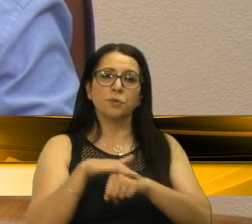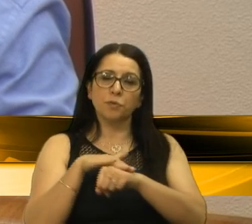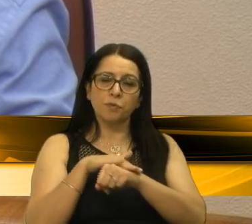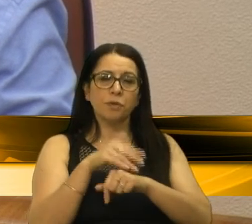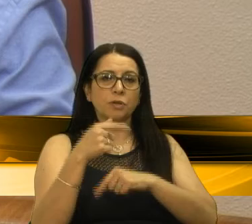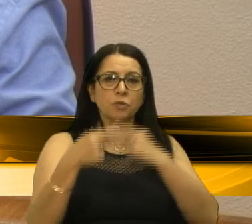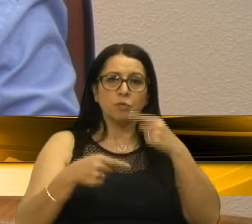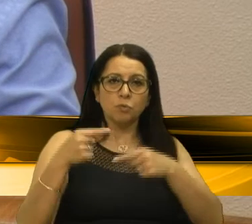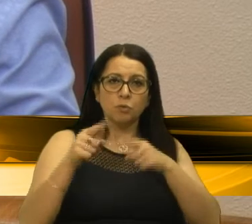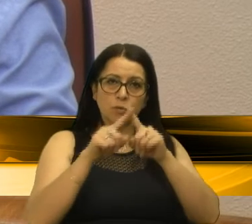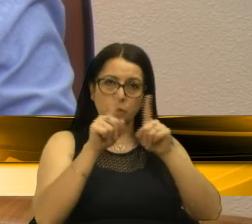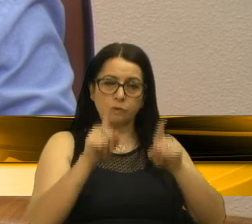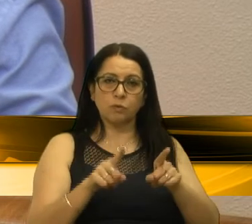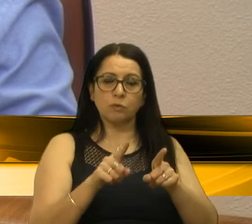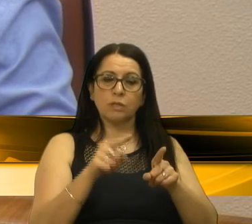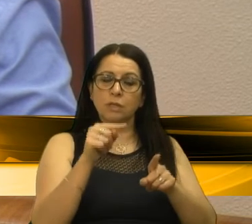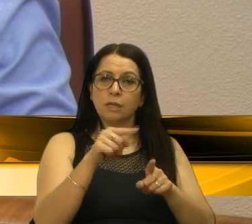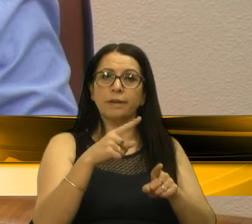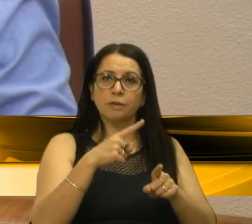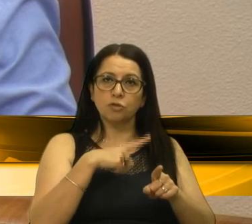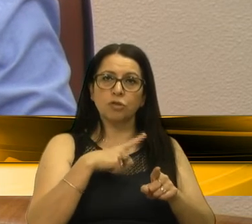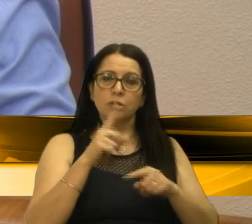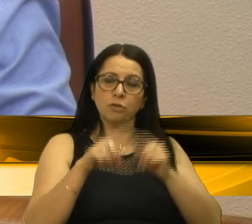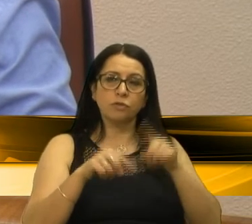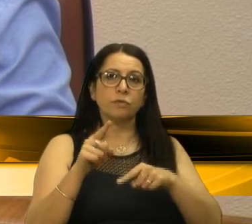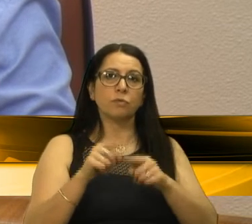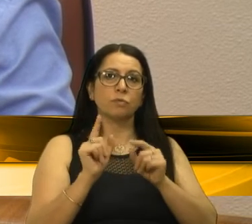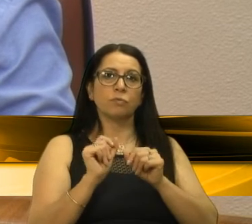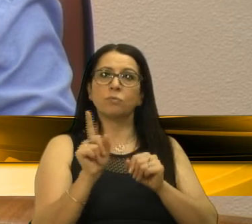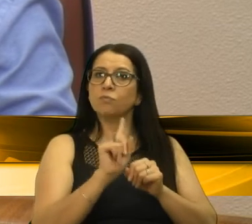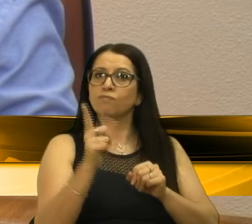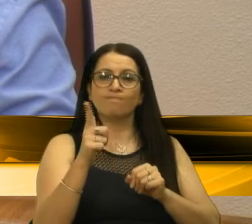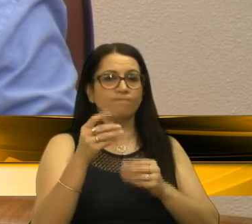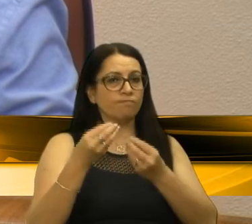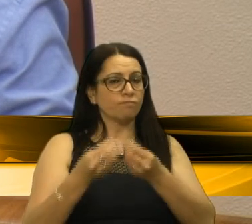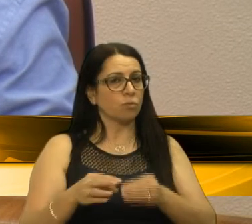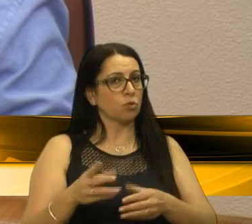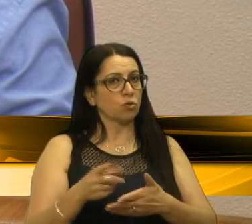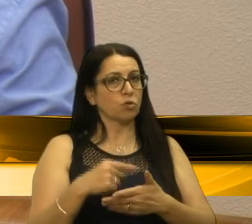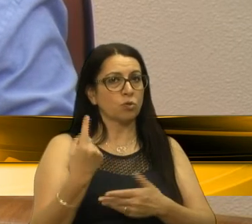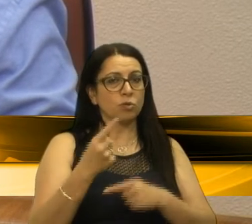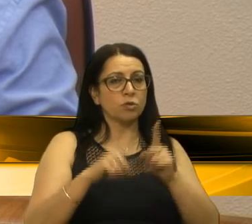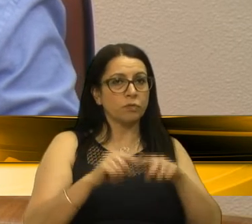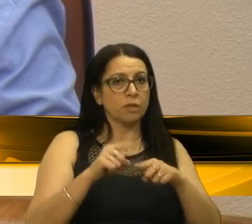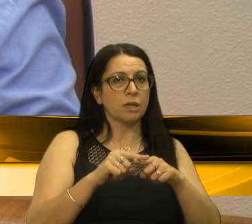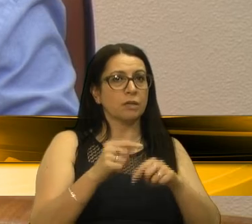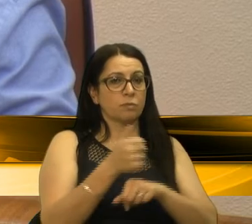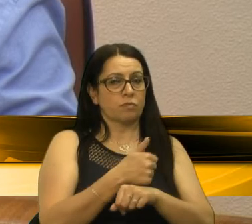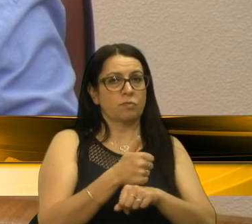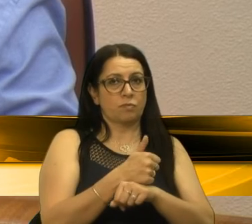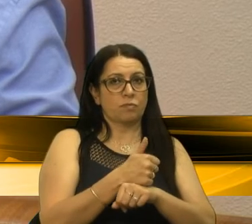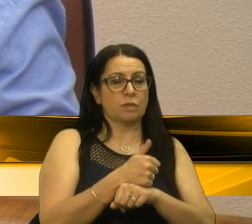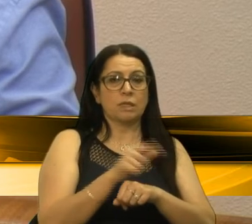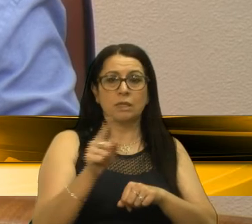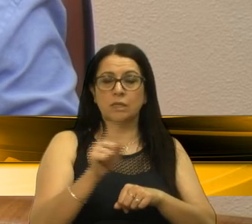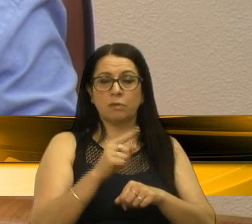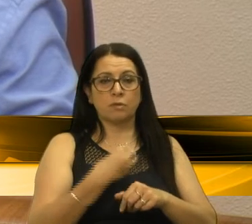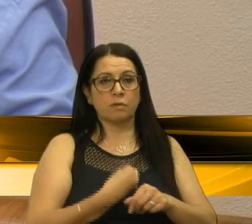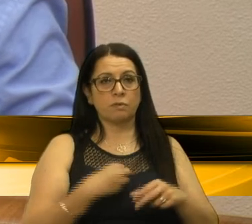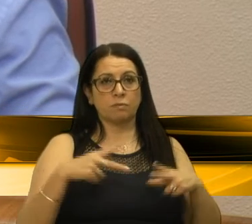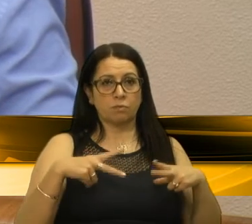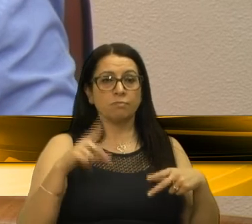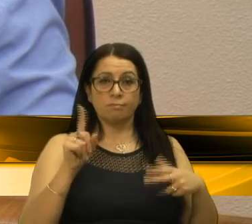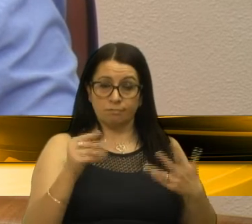com os servidores que lá exerciam as suas atividades para que não houvesse prejuízo tampouco em suas atividades profissionais, nem na sua vida pessoal, não